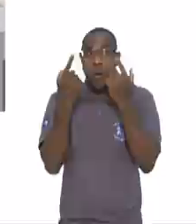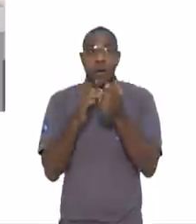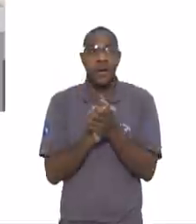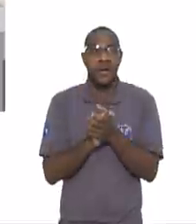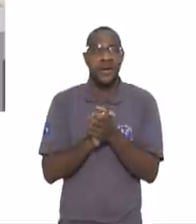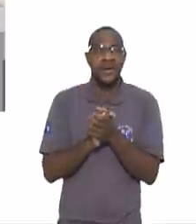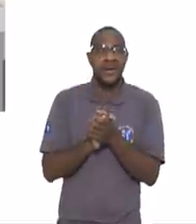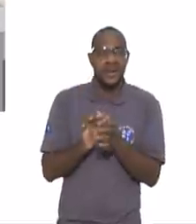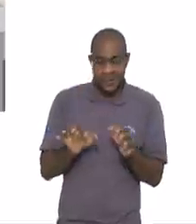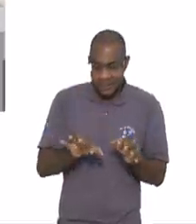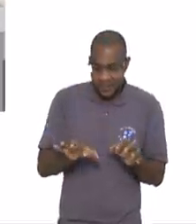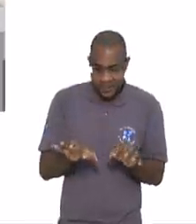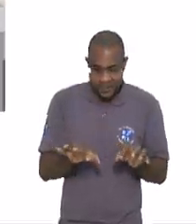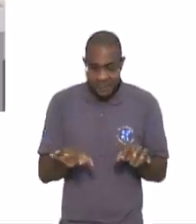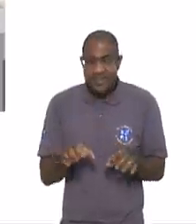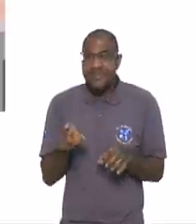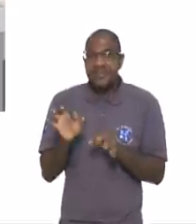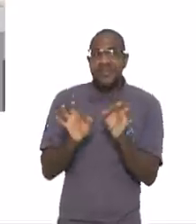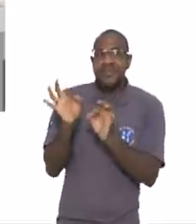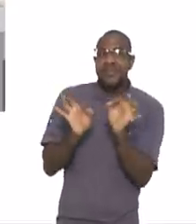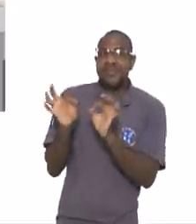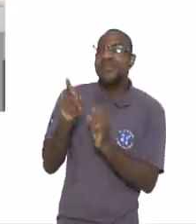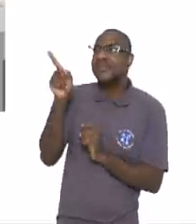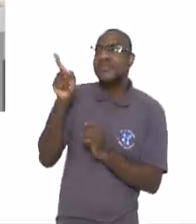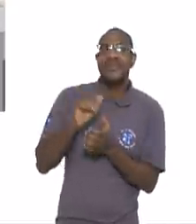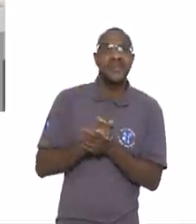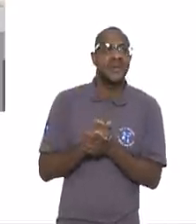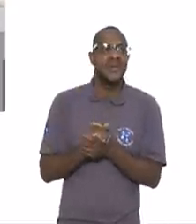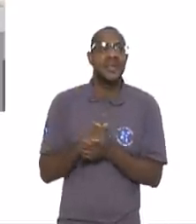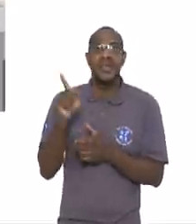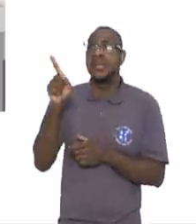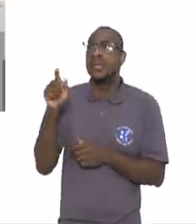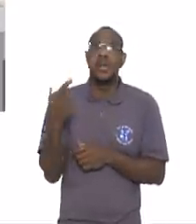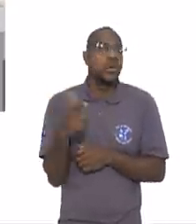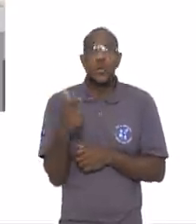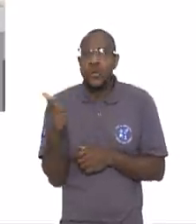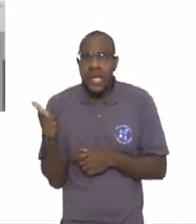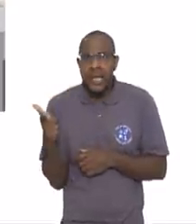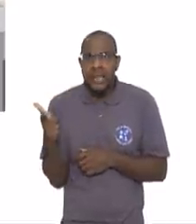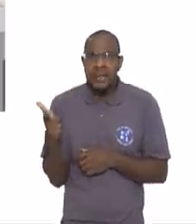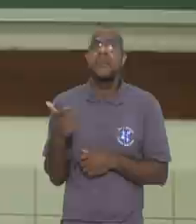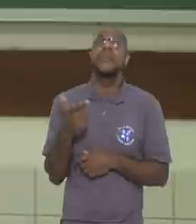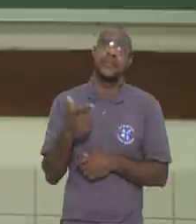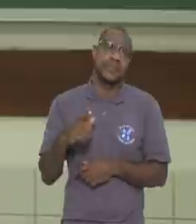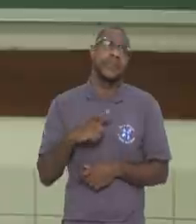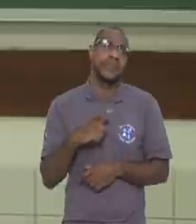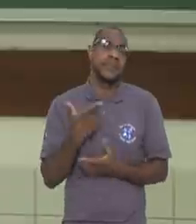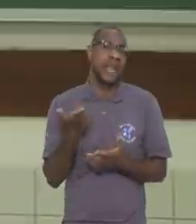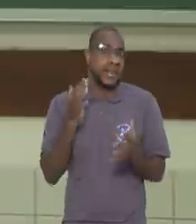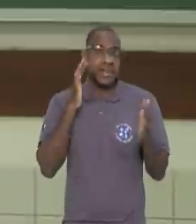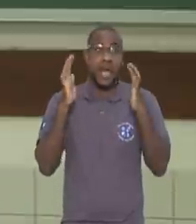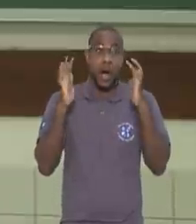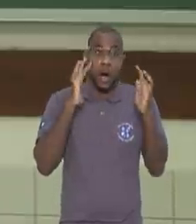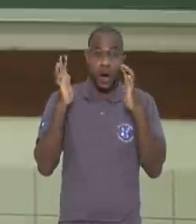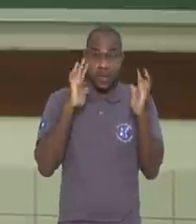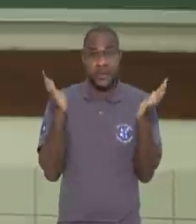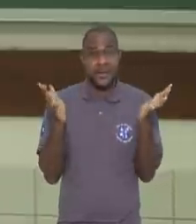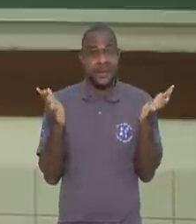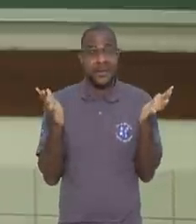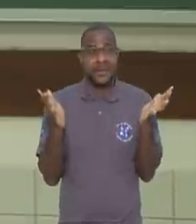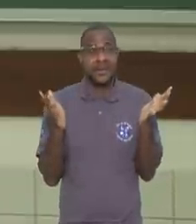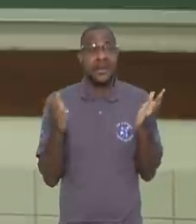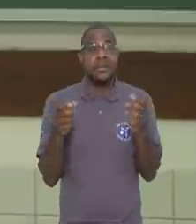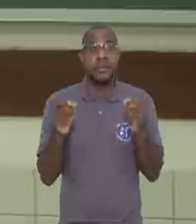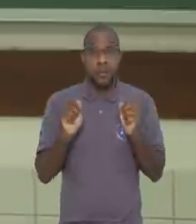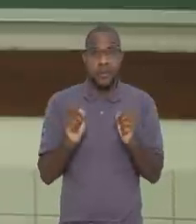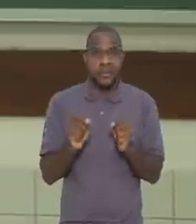bebê, né, com a massa muscular mais desenvolvida. Ai, professora, mas isso não existe. Mas, teoricamente, se a gente pode editar um